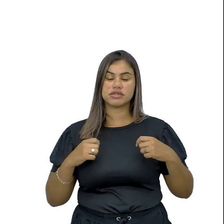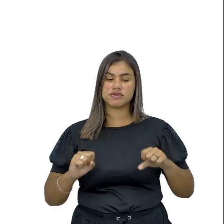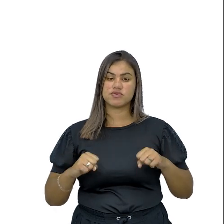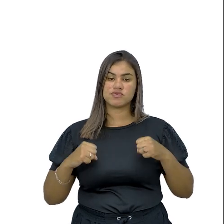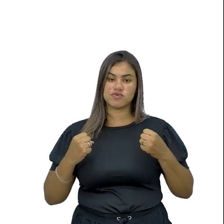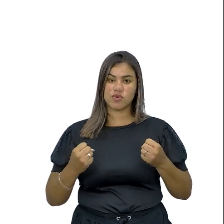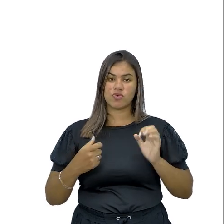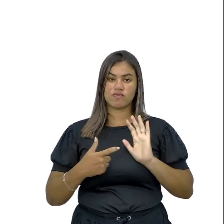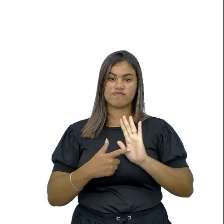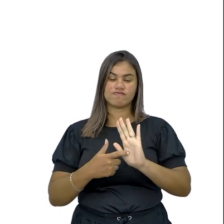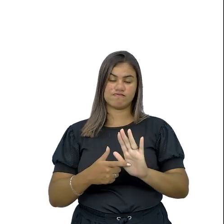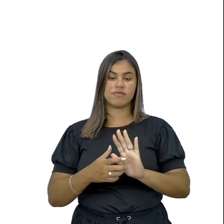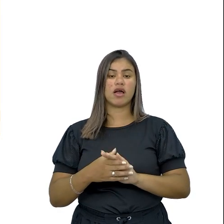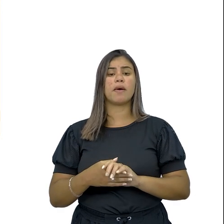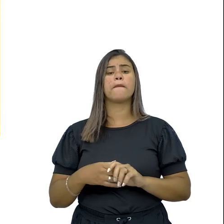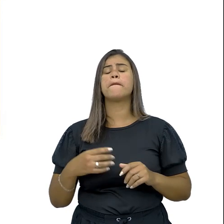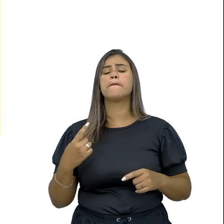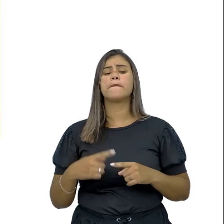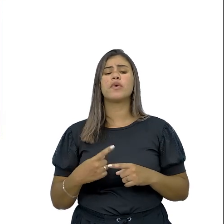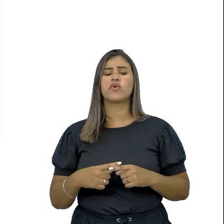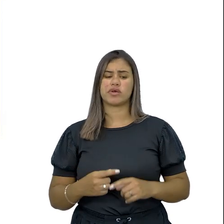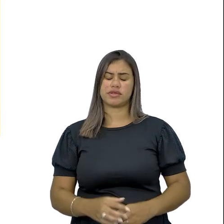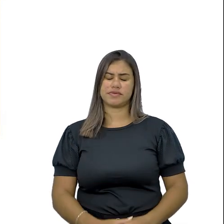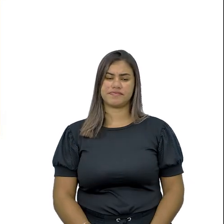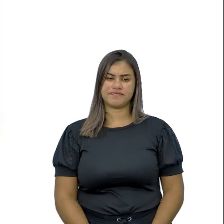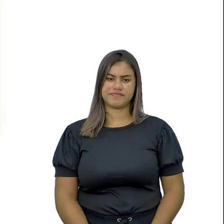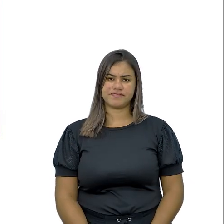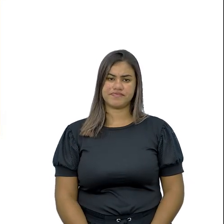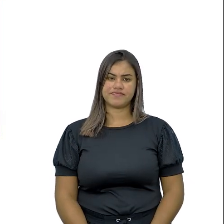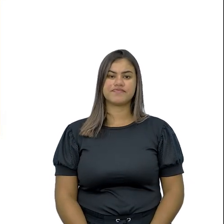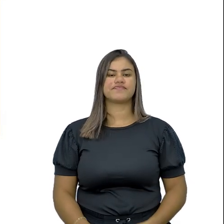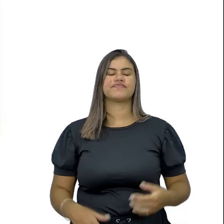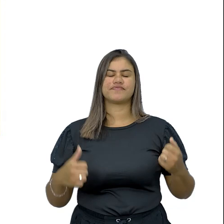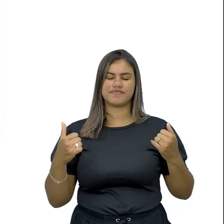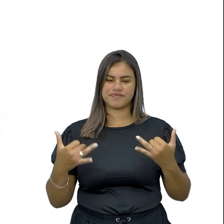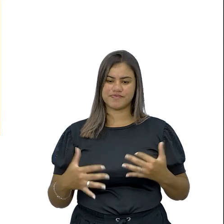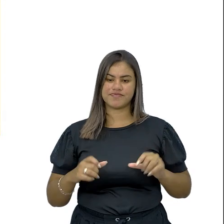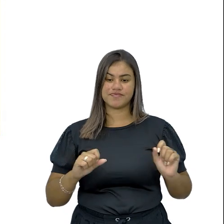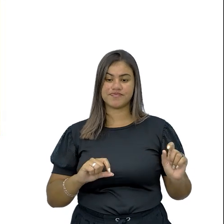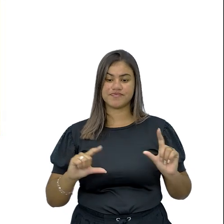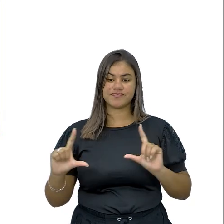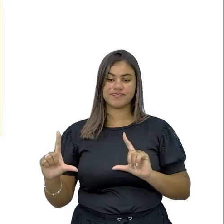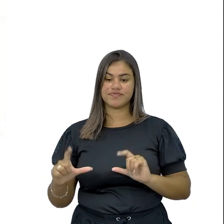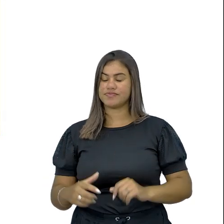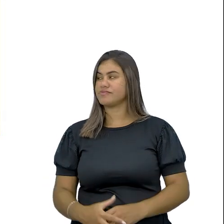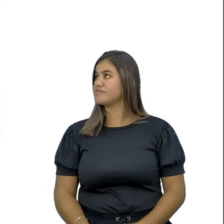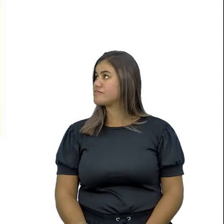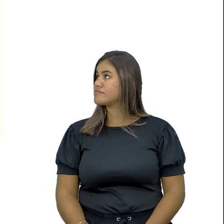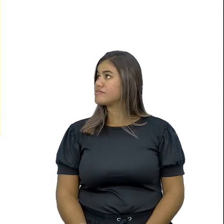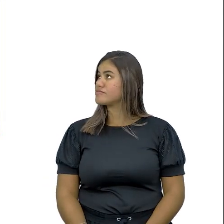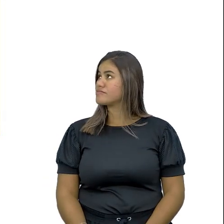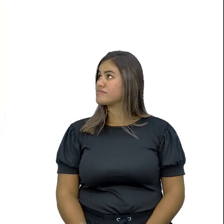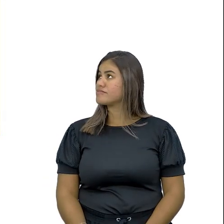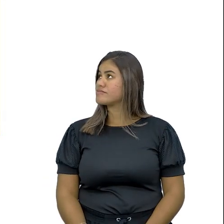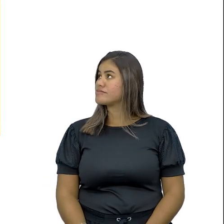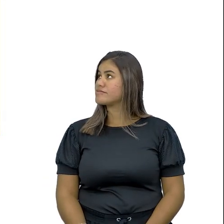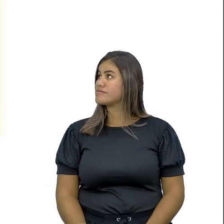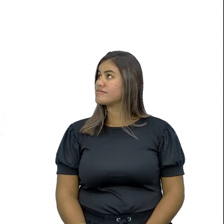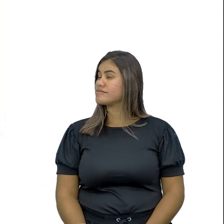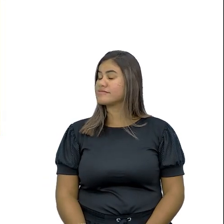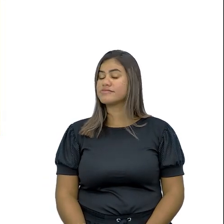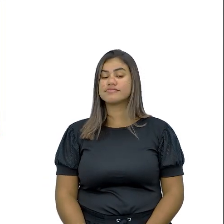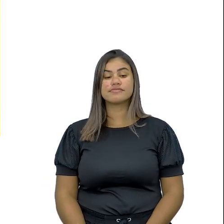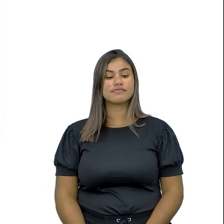pena. E por que vale a pena? Vamos ver o que vem a ser a investigação matemática para nós. Então, nós trouxemos aqui